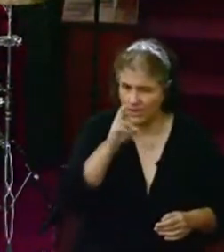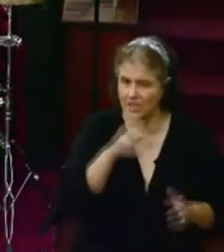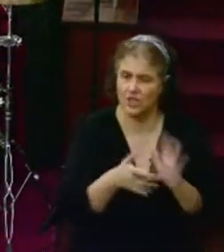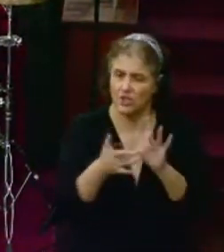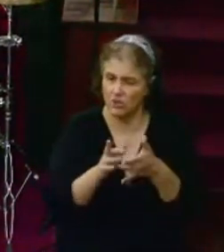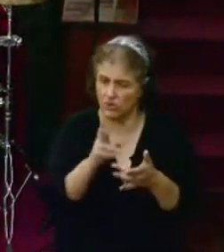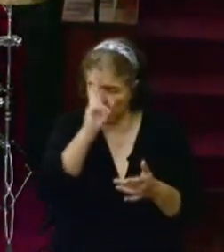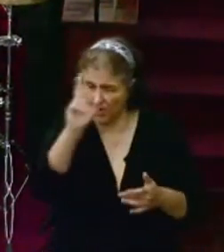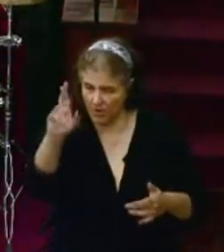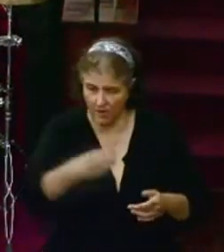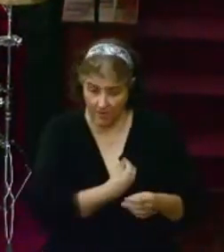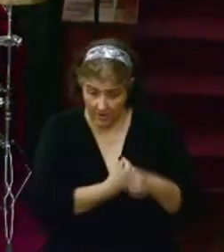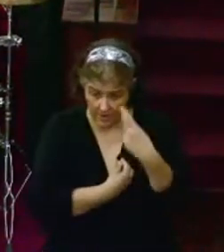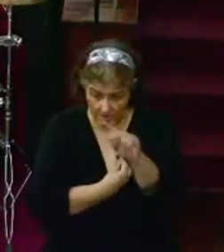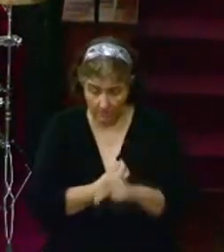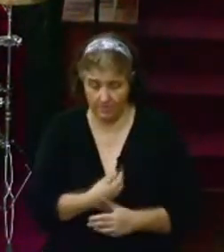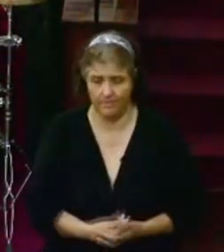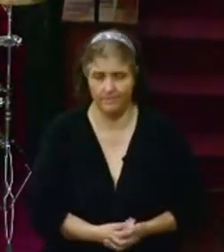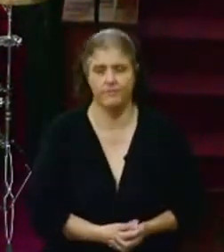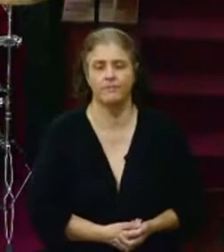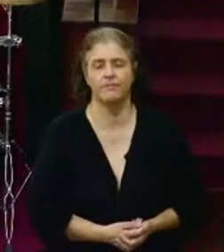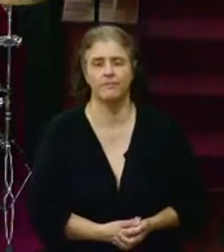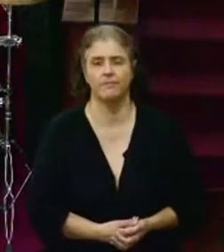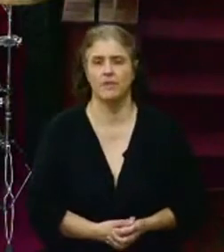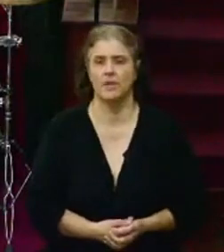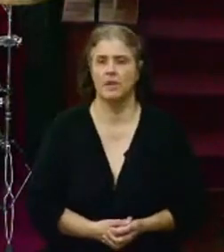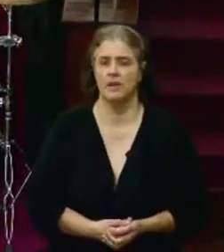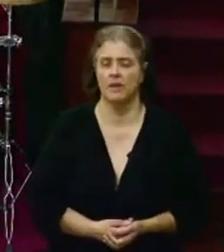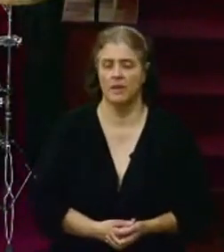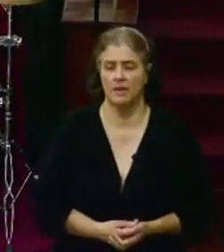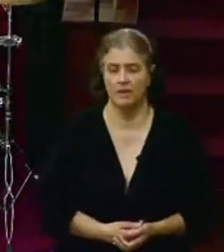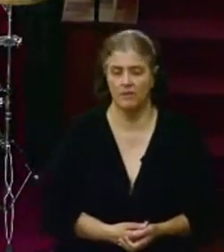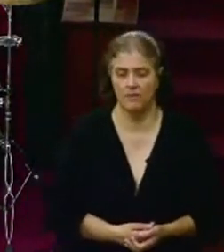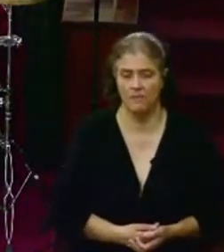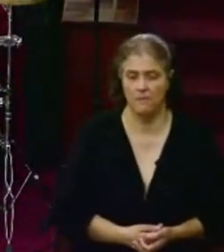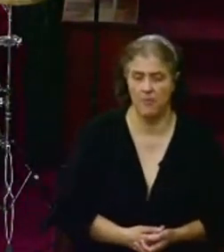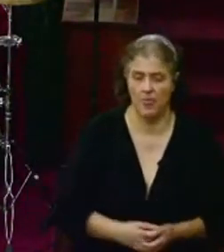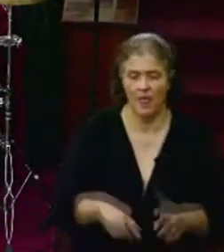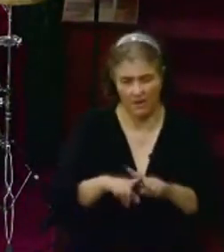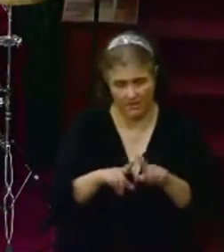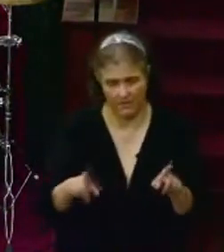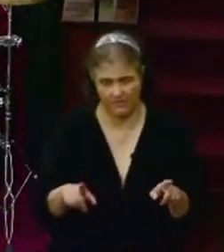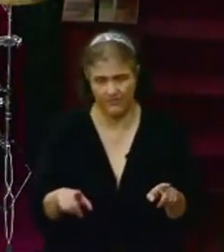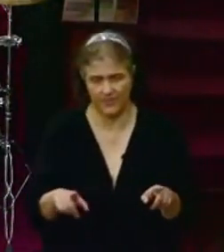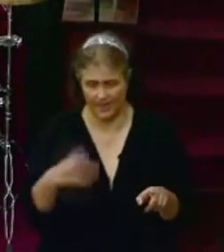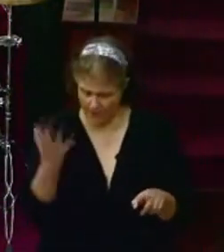Muitos clamam por Jesus como seu Salvador, e Ele o é. Mas Ele também é Senhor, Ele é dono. E é